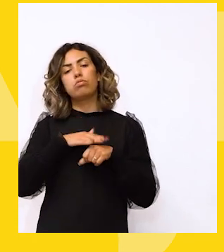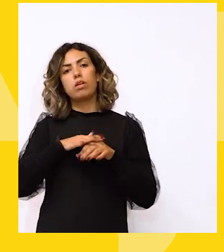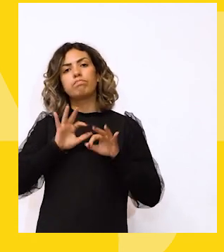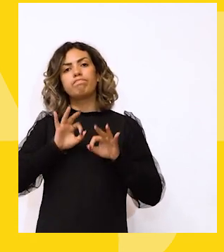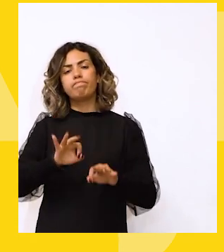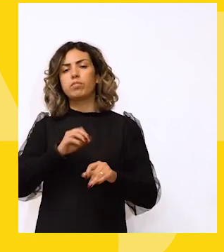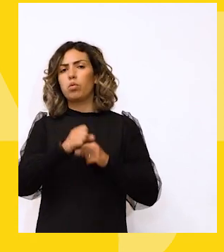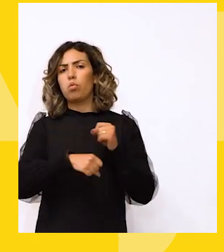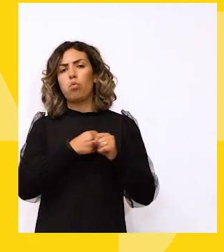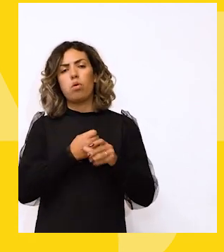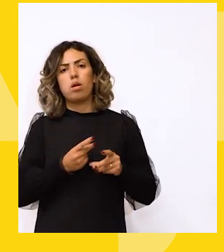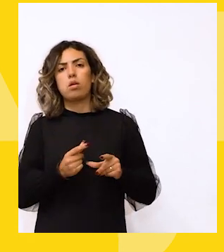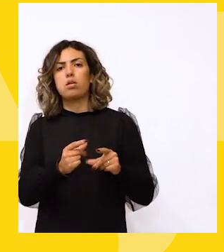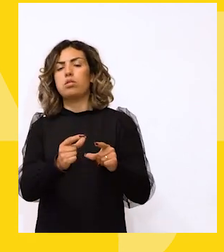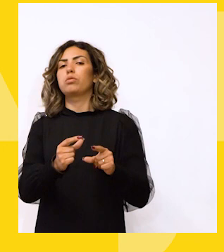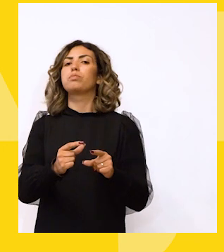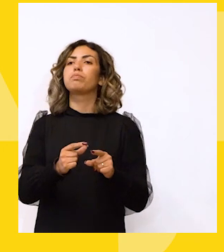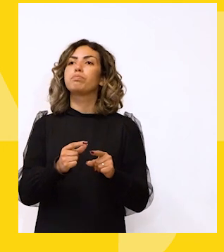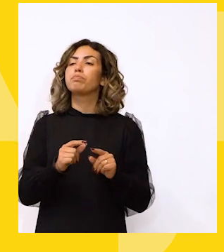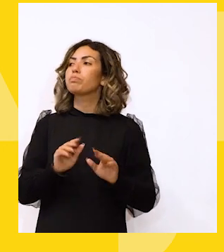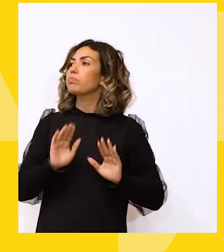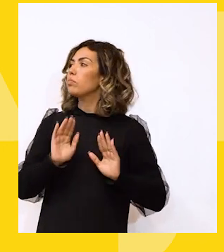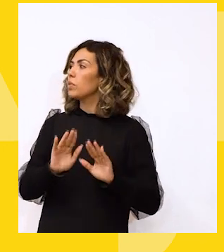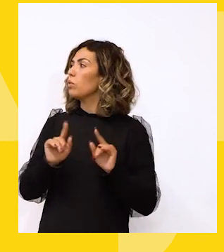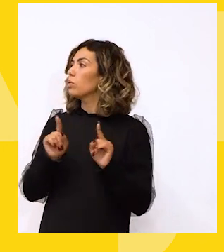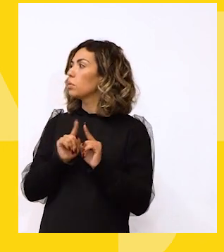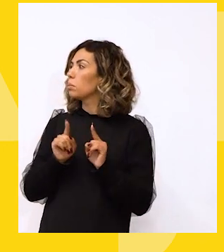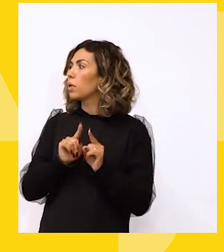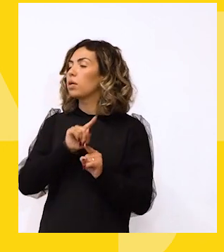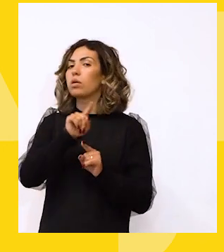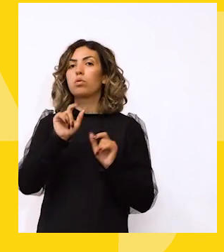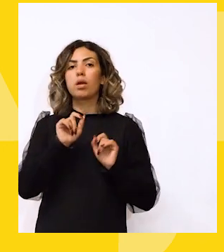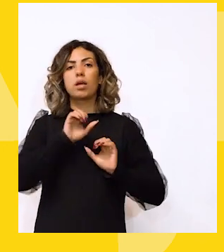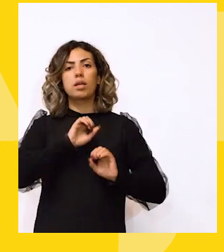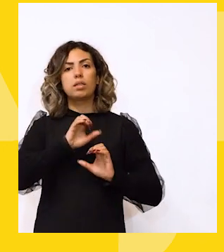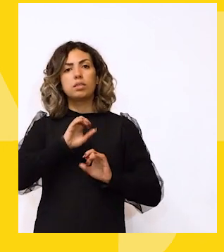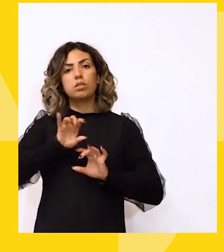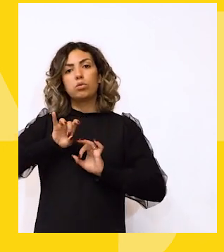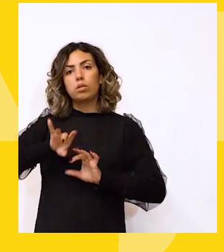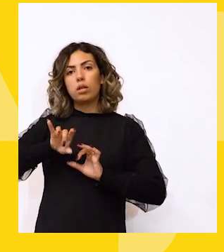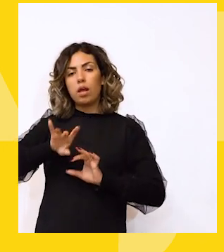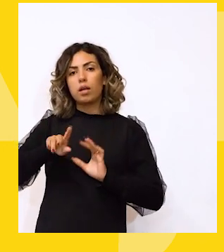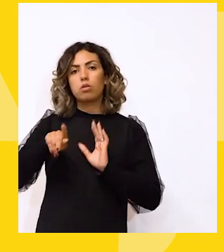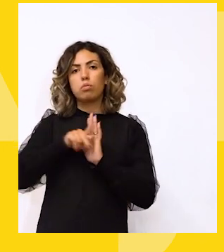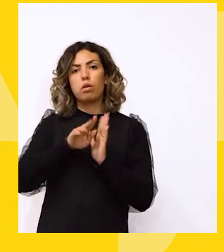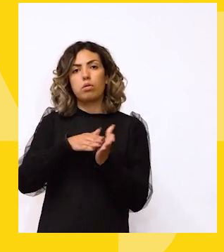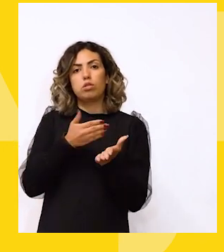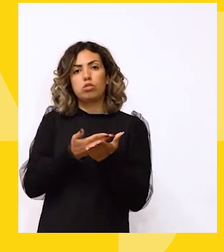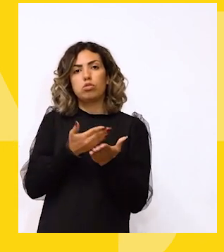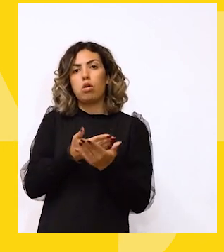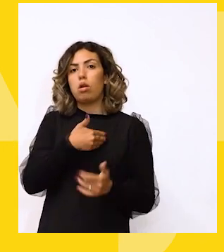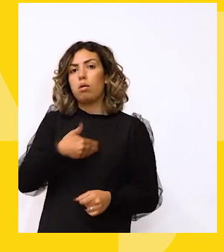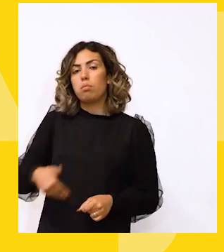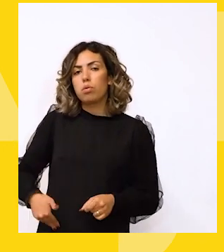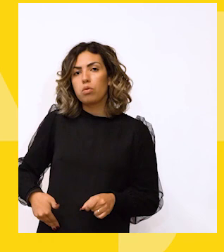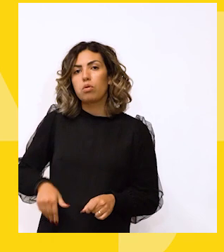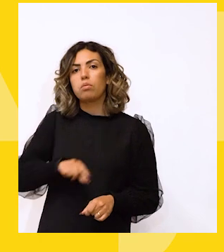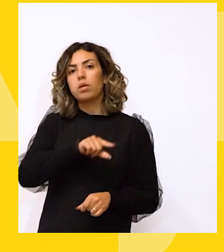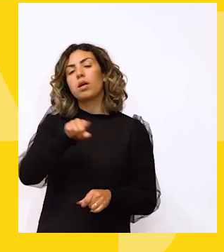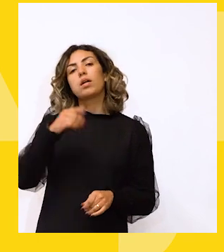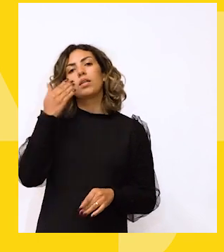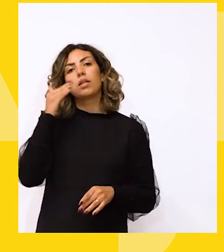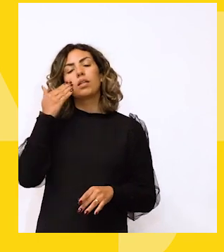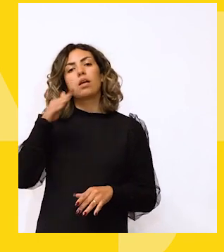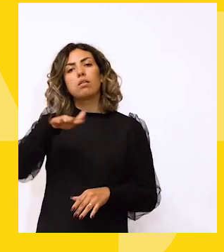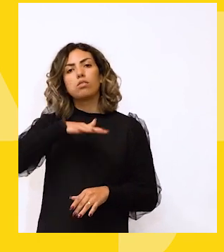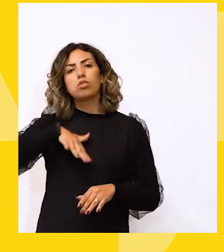durante todo ano ações de inclusão fomentar o ensino de técnicas de produção agrícola em escolas públicas para jovens carentes em regiões